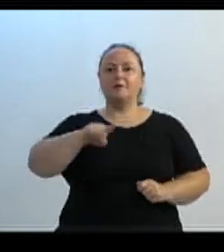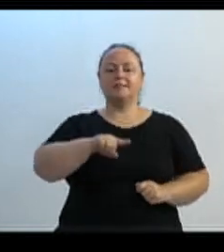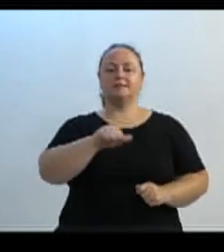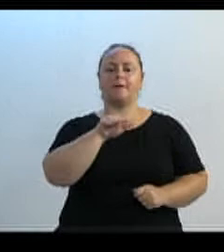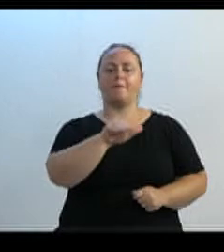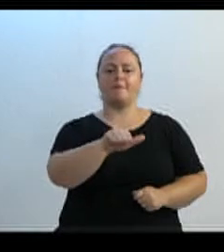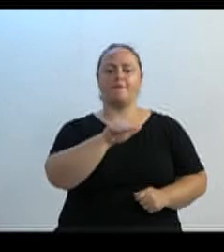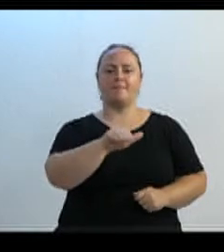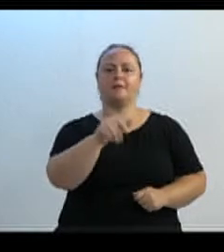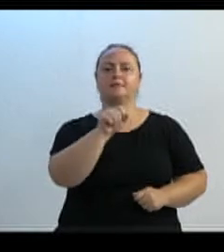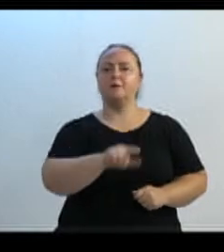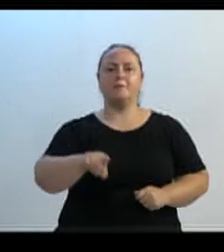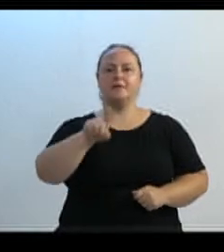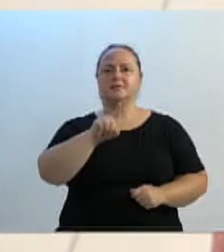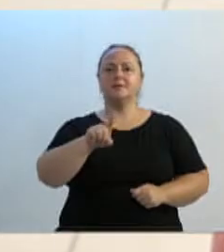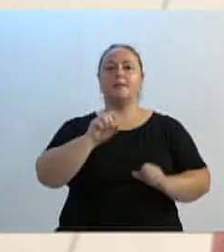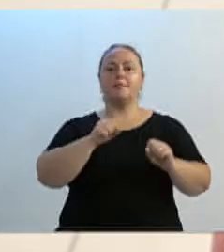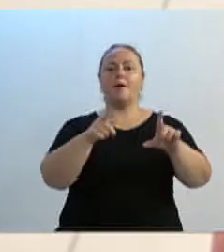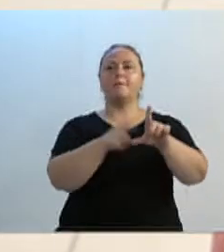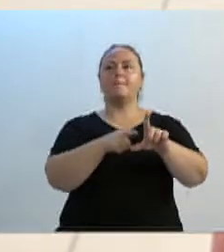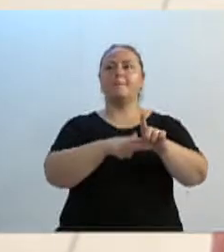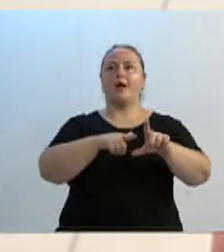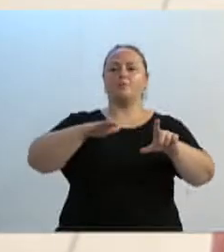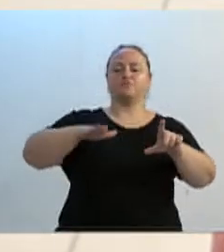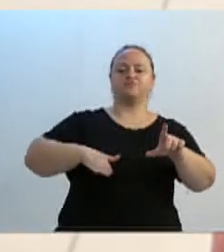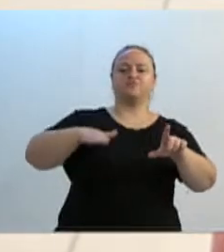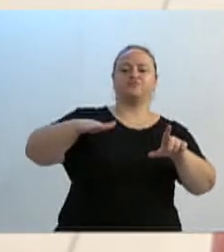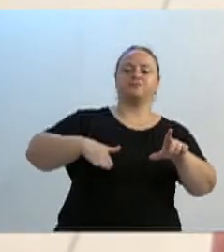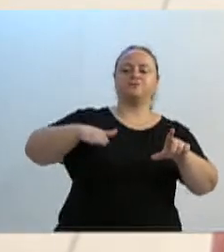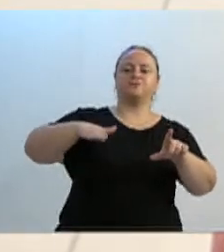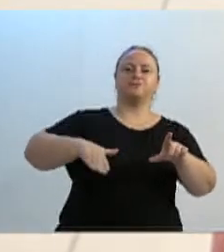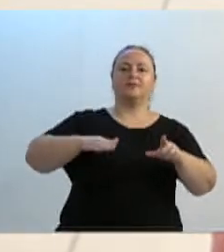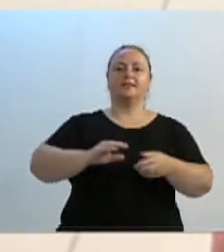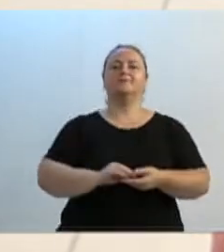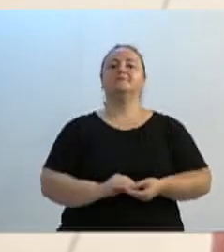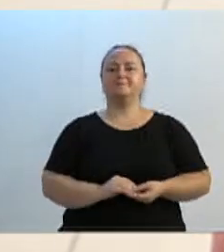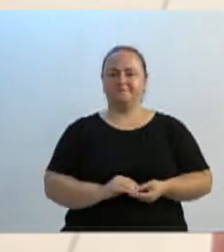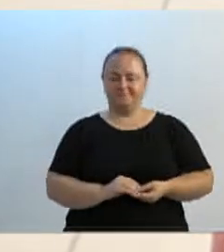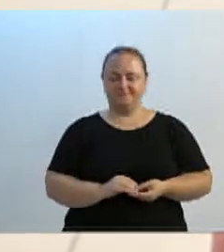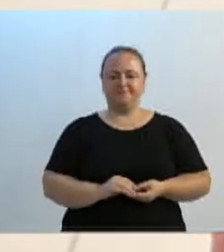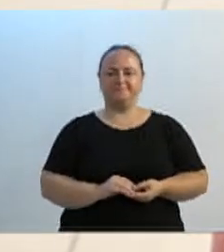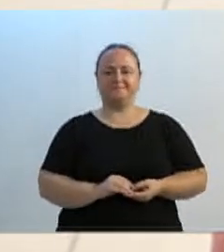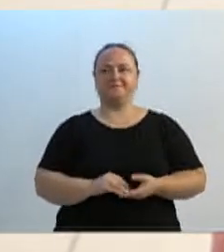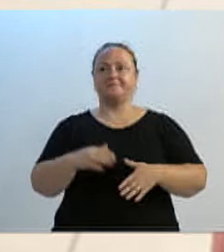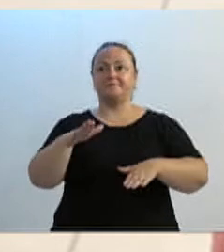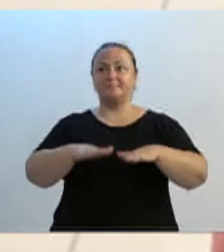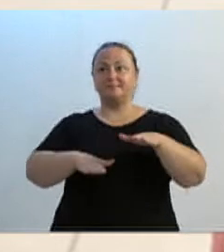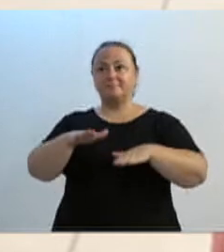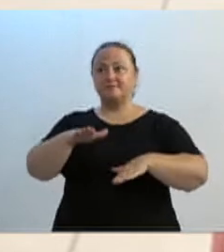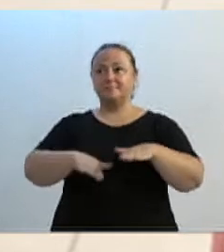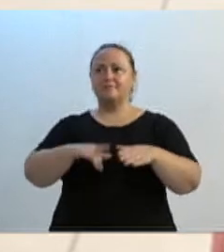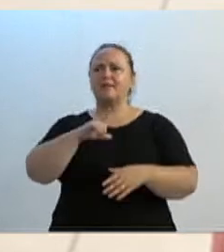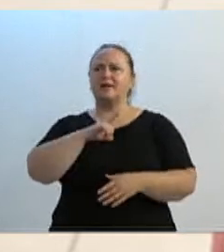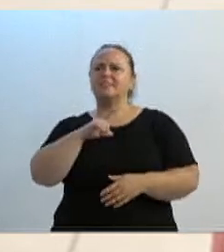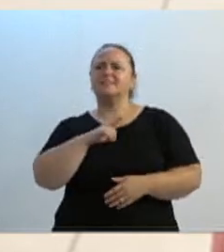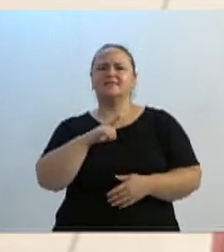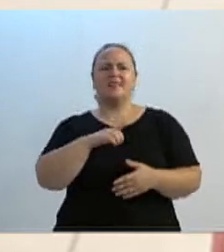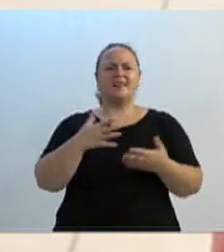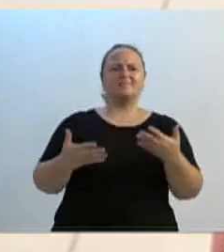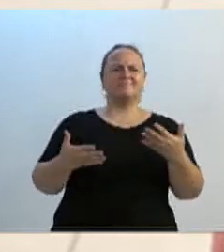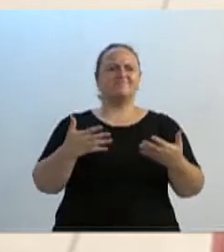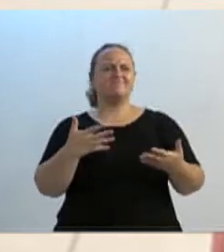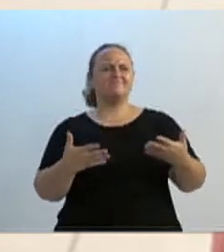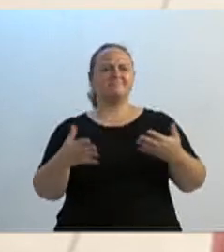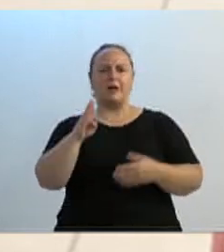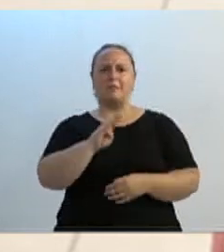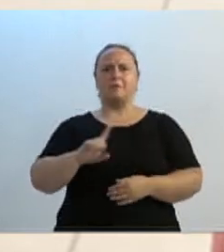Então, ela facilita. Isso já saiu em algumas matérias, foi feito aqui, mais uma vez. Às vezes as situações são produzidas, são feitas na cidade de Blumenau, ganham